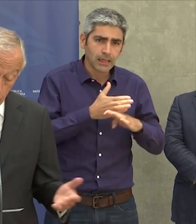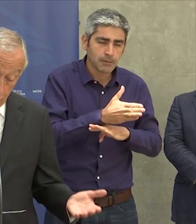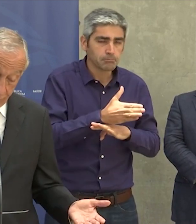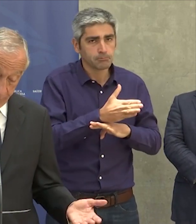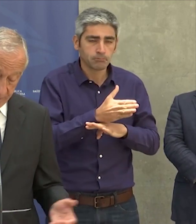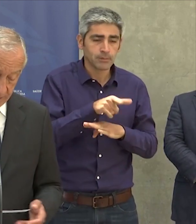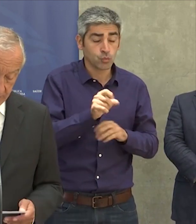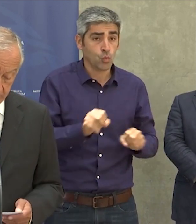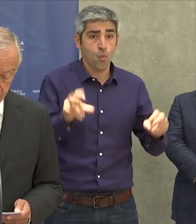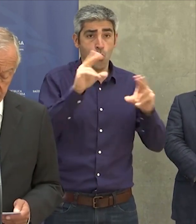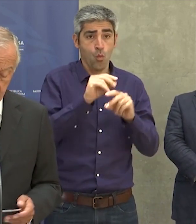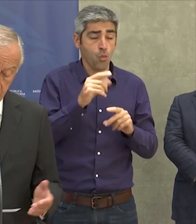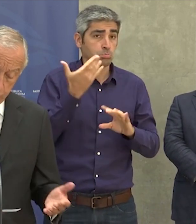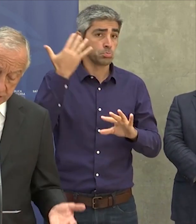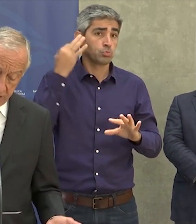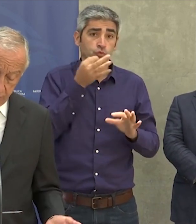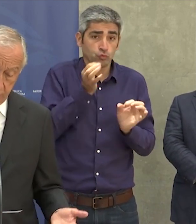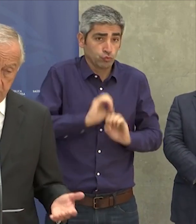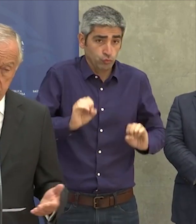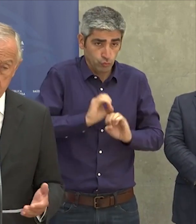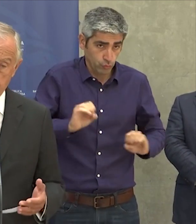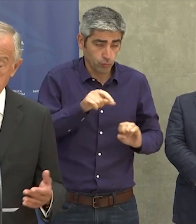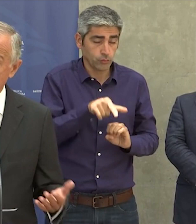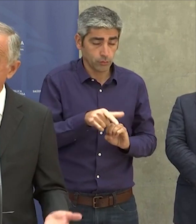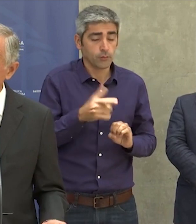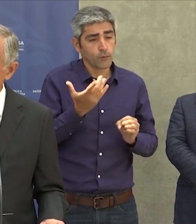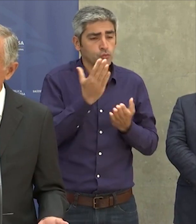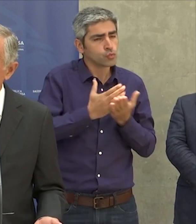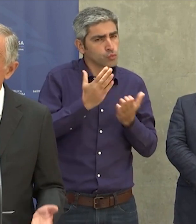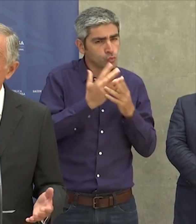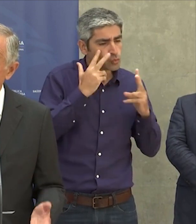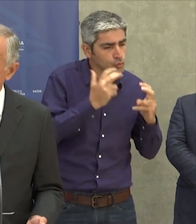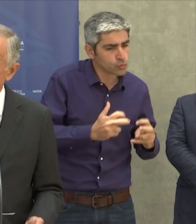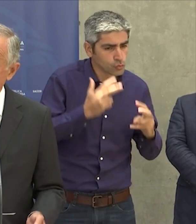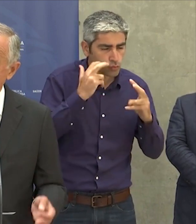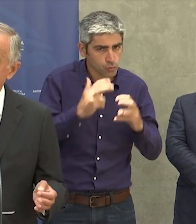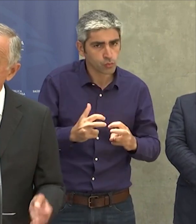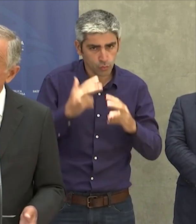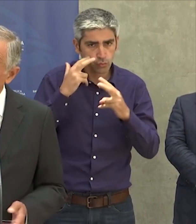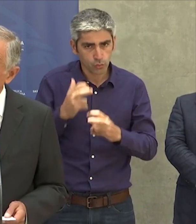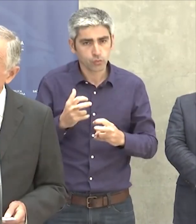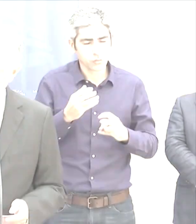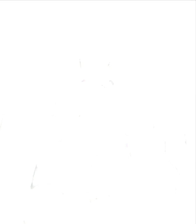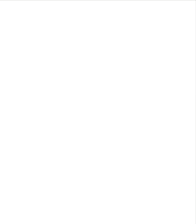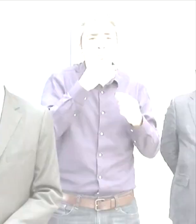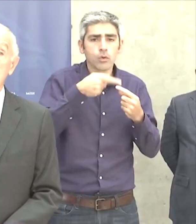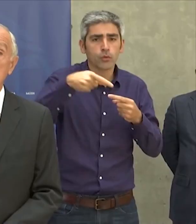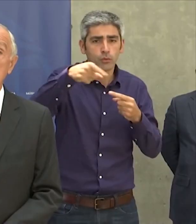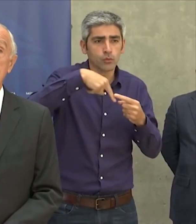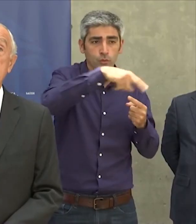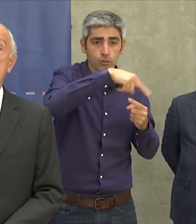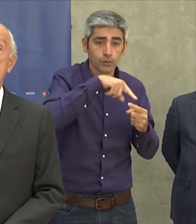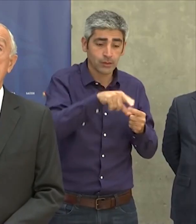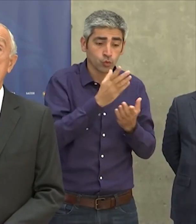um dado novo, que não era conhecido, mas que foi estudado de forma quantificada. É um